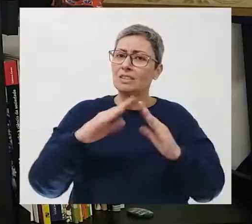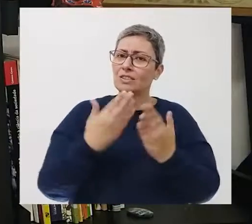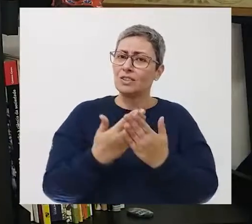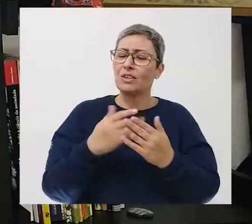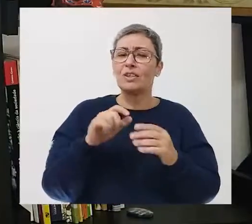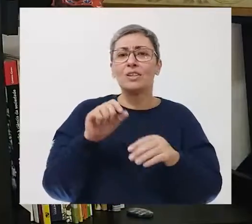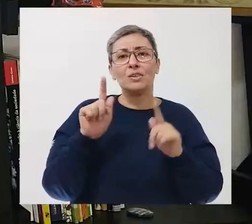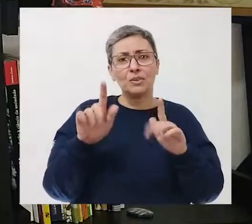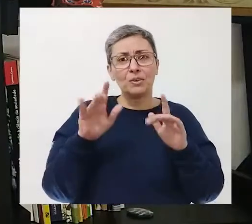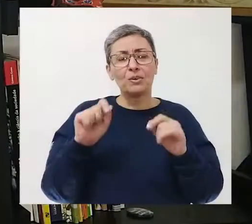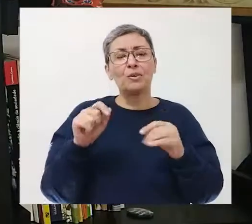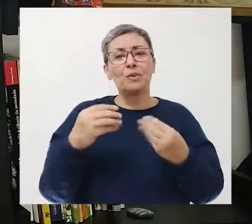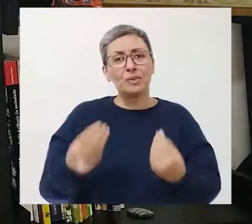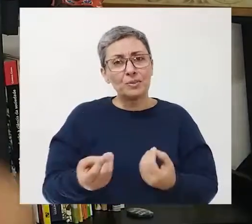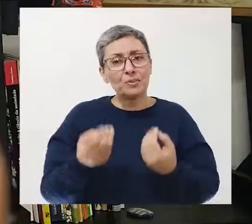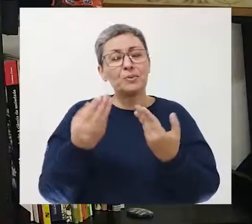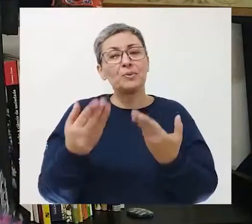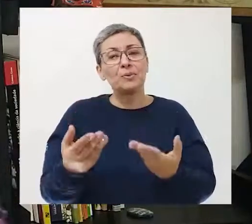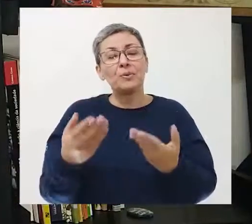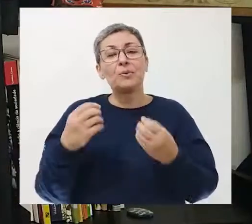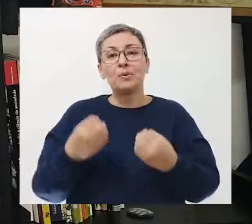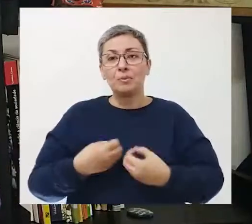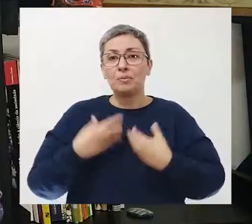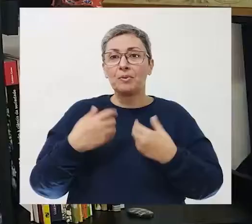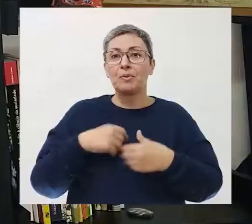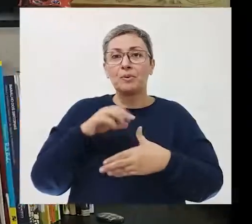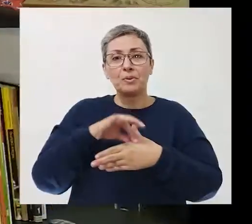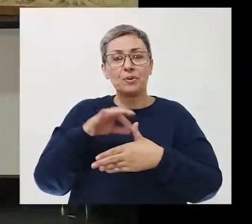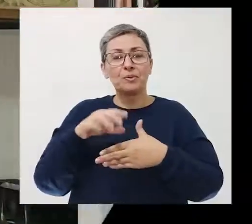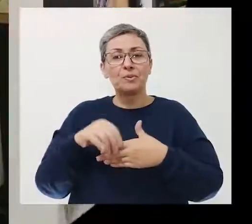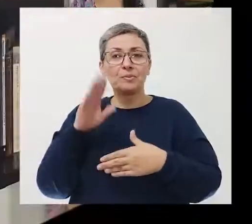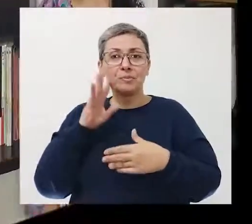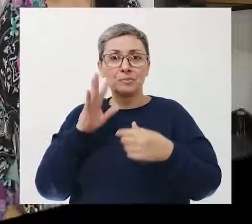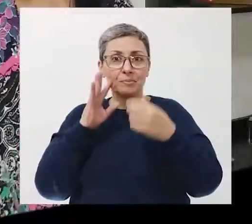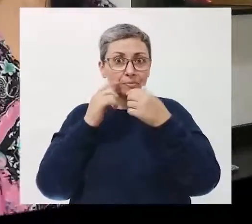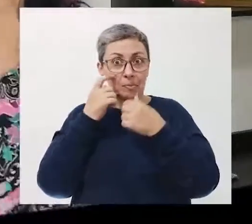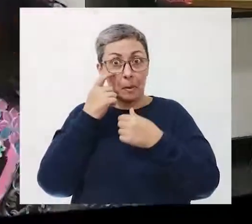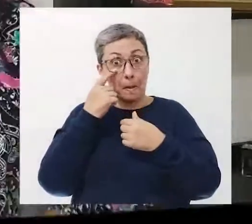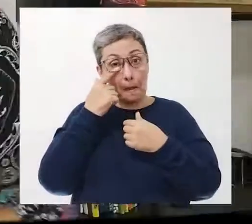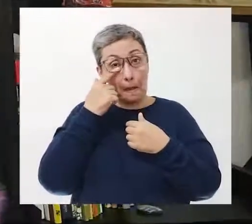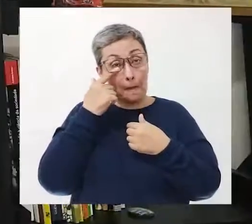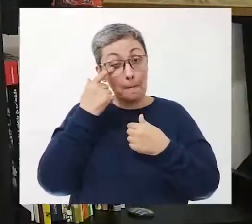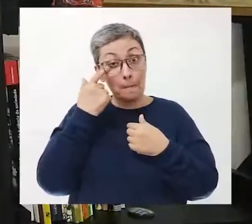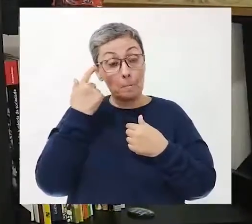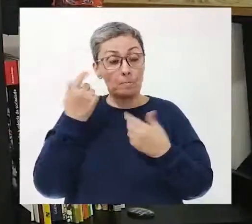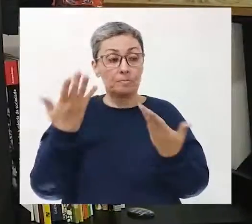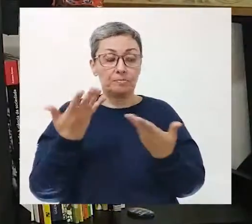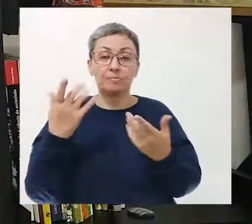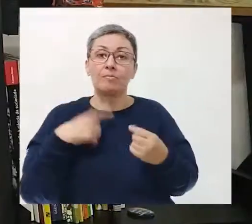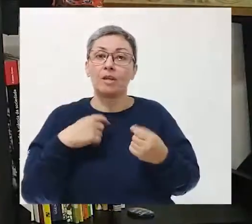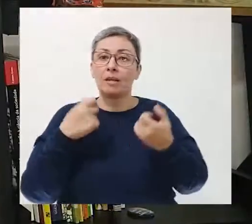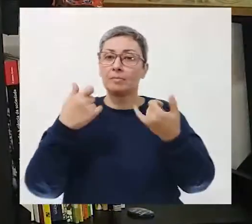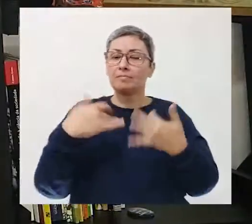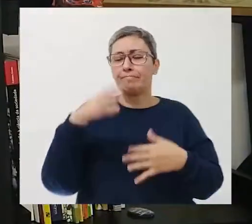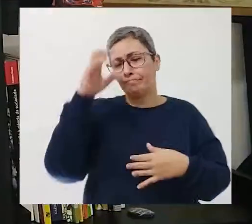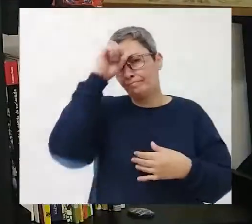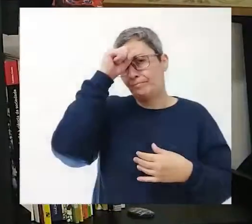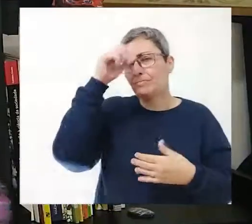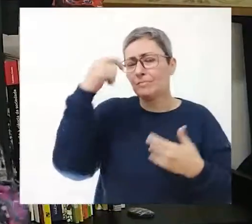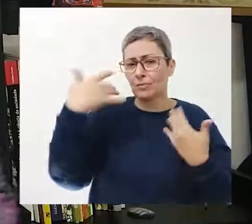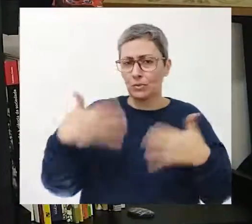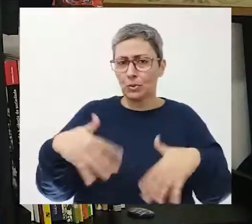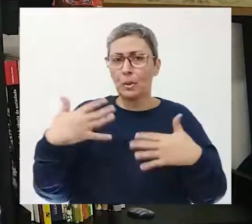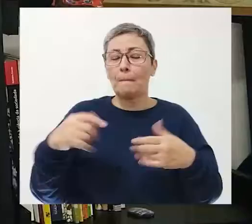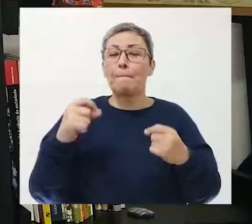e presenteou a gente com um cordel muito legal e muito bacana. Bom, a gente ainda tem muito que aprender, né? Então,